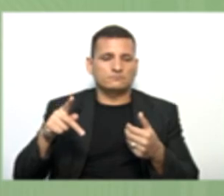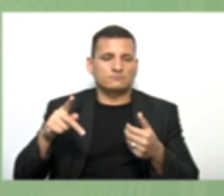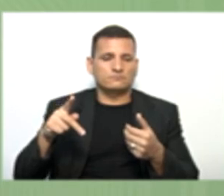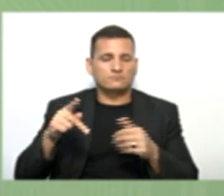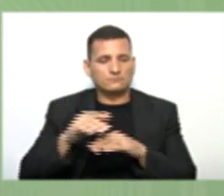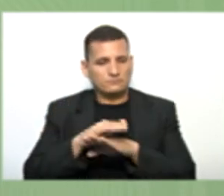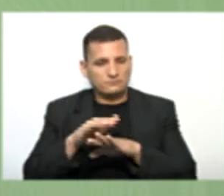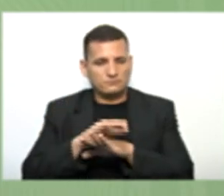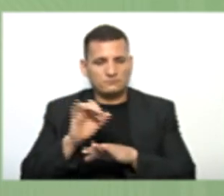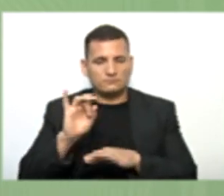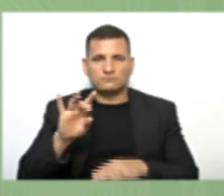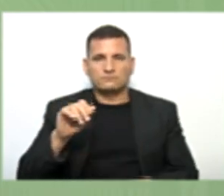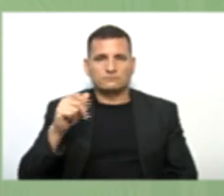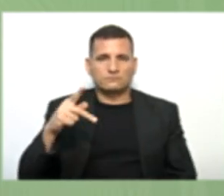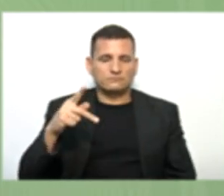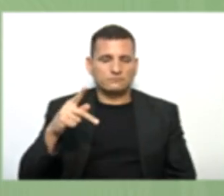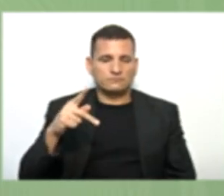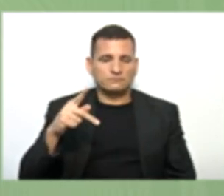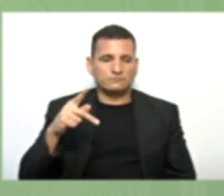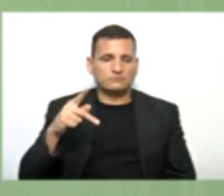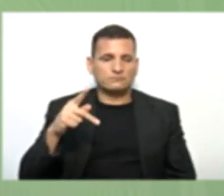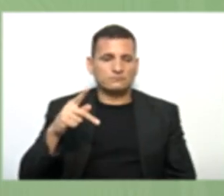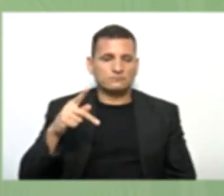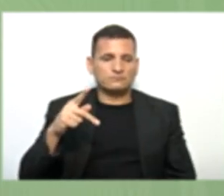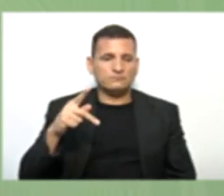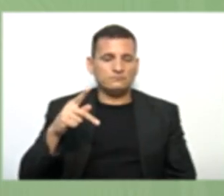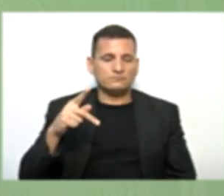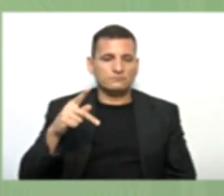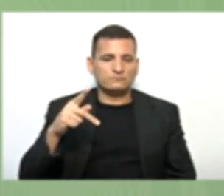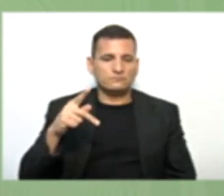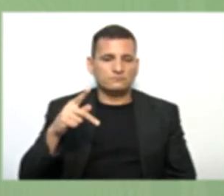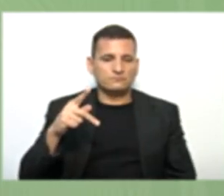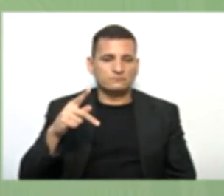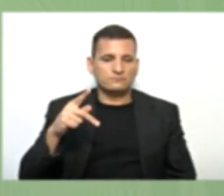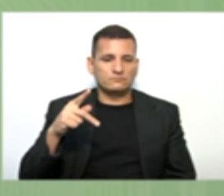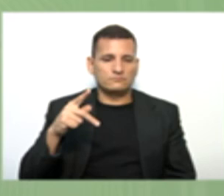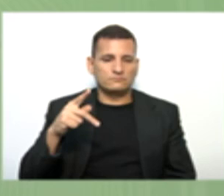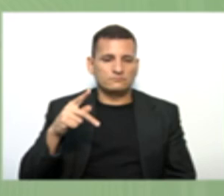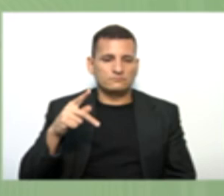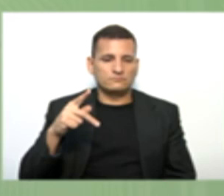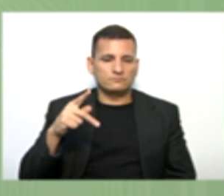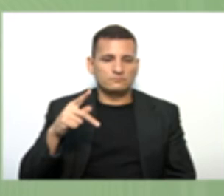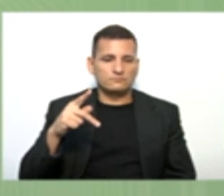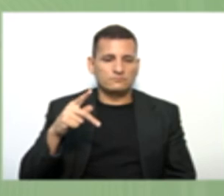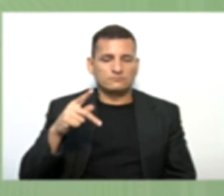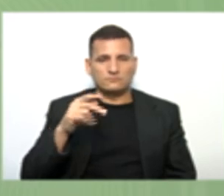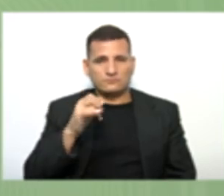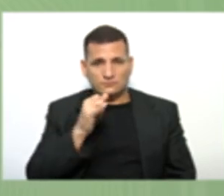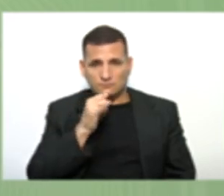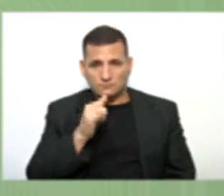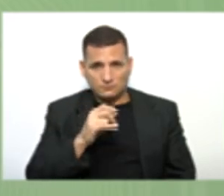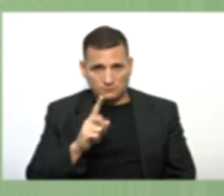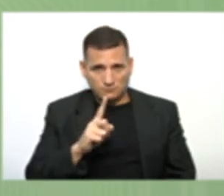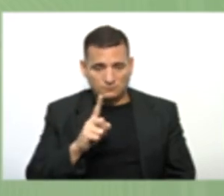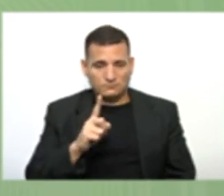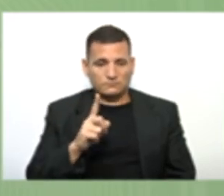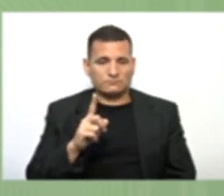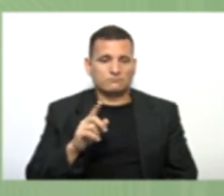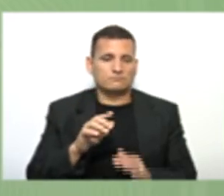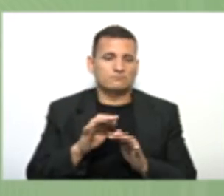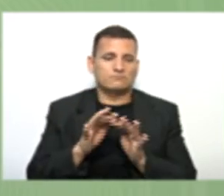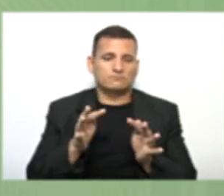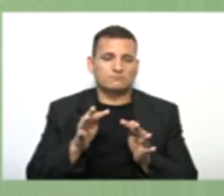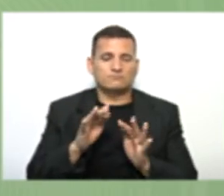os pares, tá bom, gente? Apenas os pares. Com base nessa minha condição aqui, ó. Se não, é simples. Eu apenas empurro